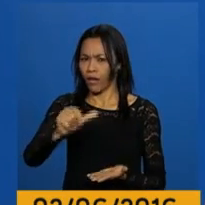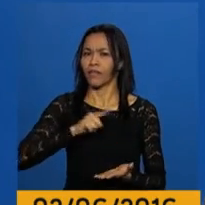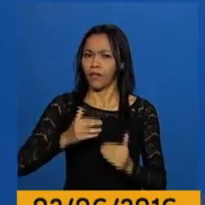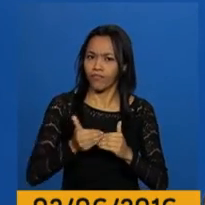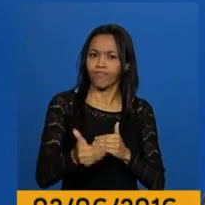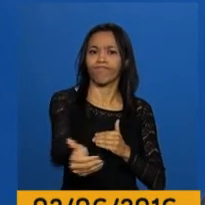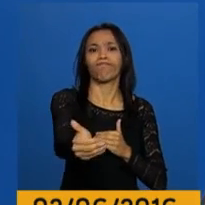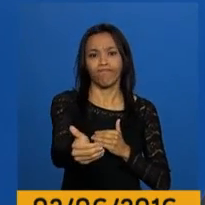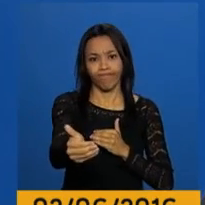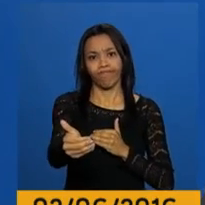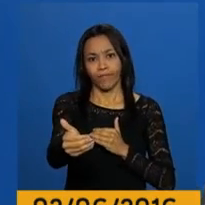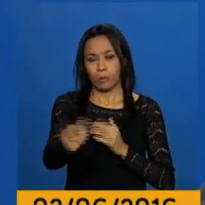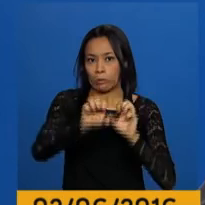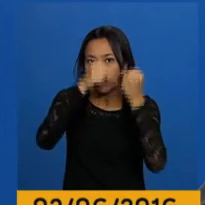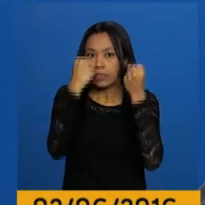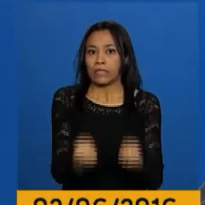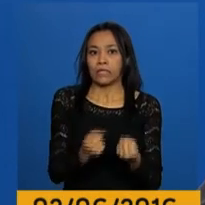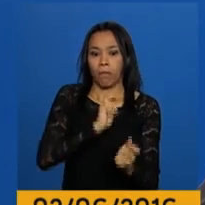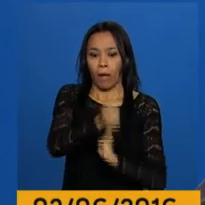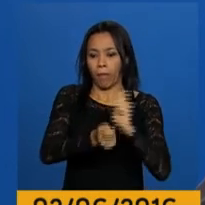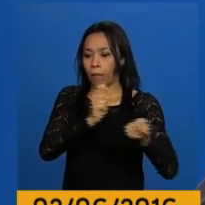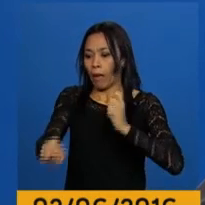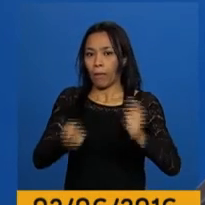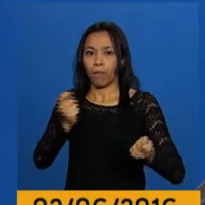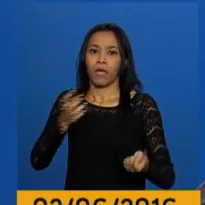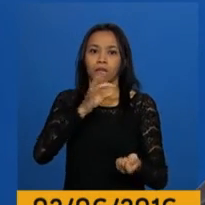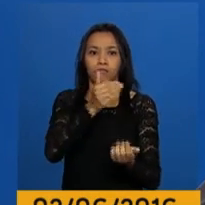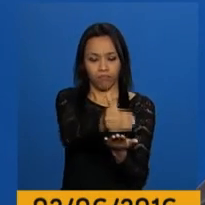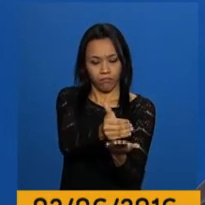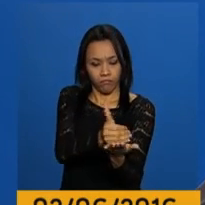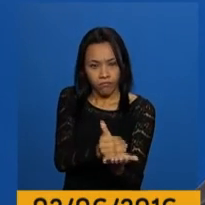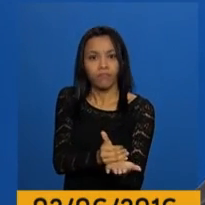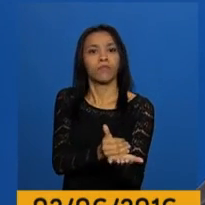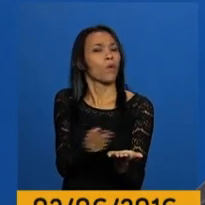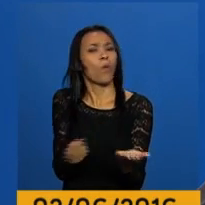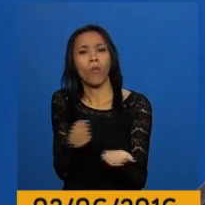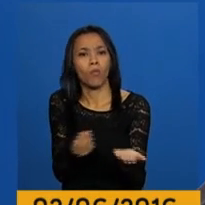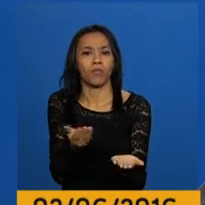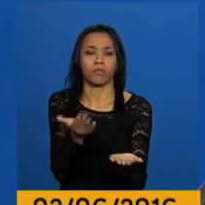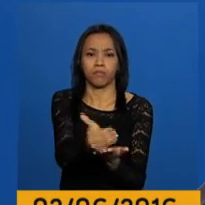sobre a folha de pagamentos total da seguinte maneira: